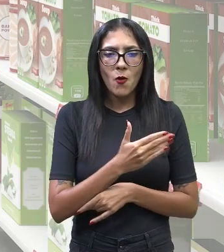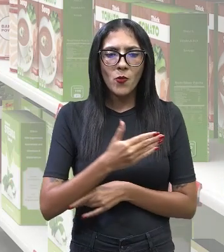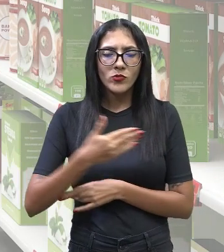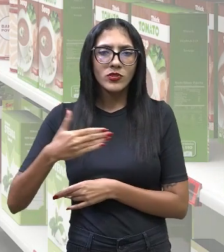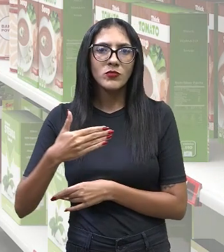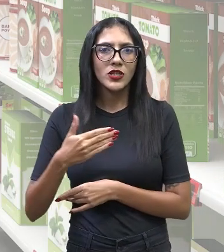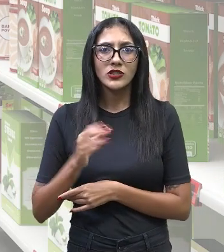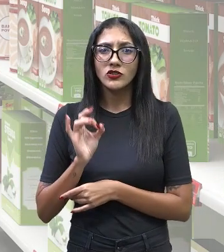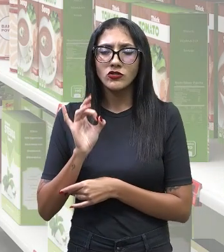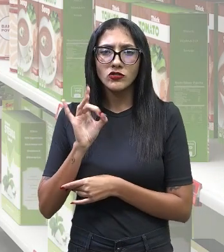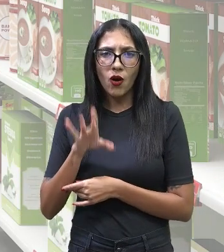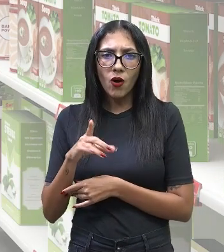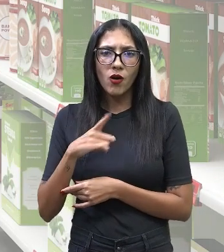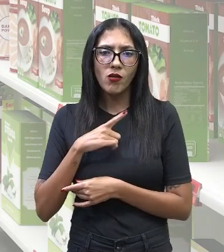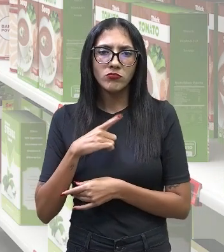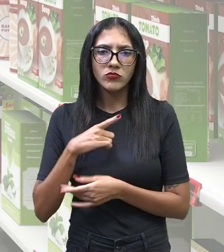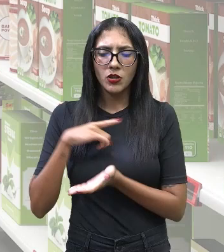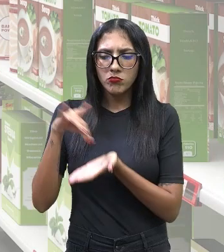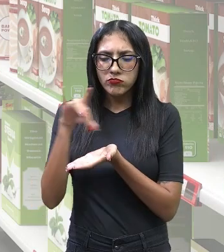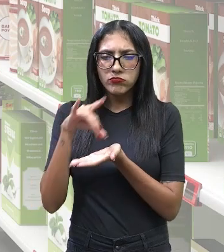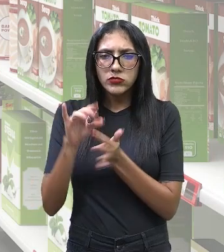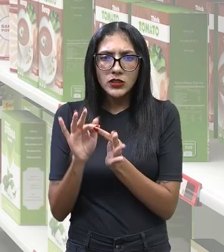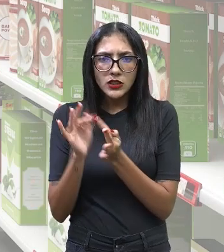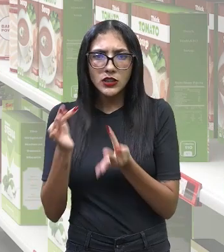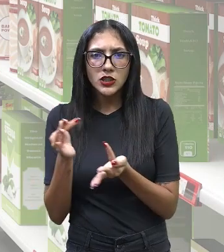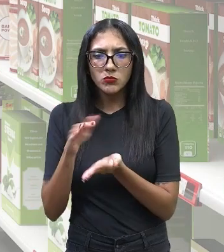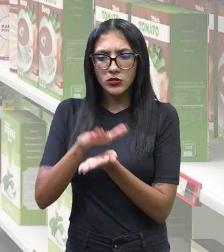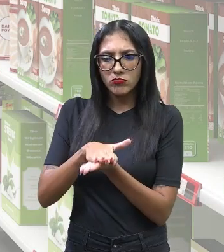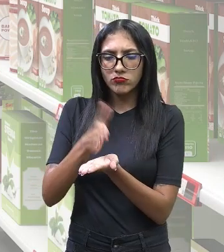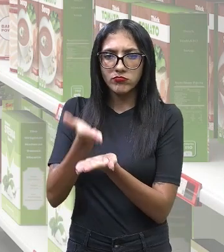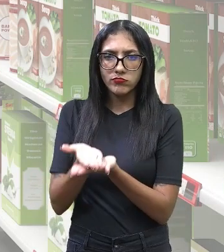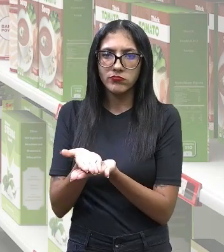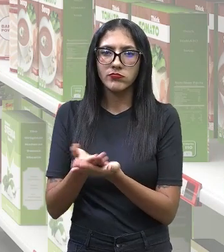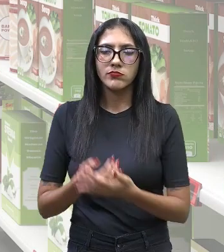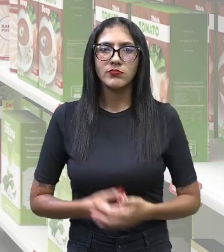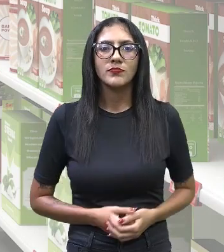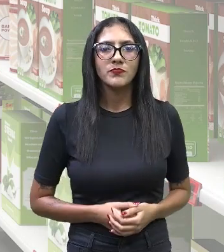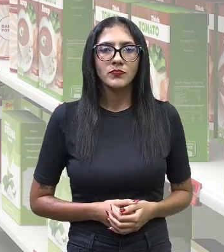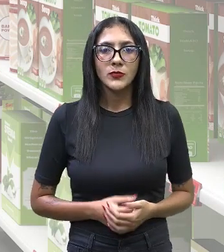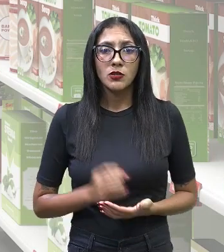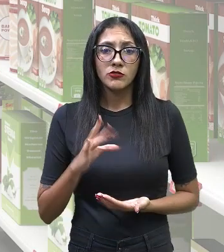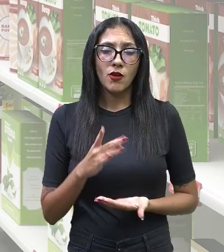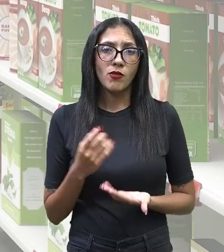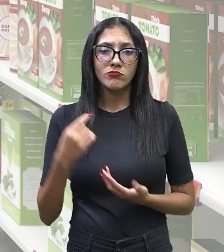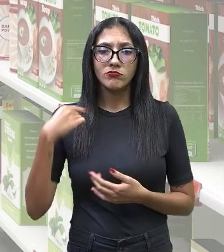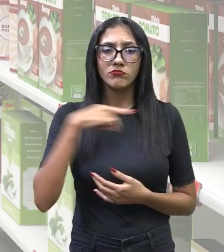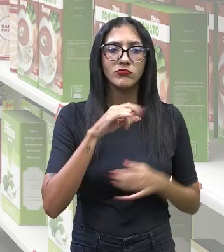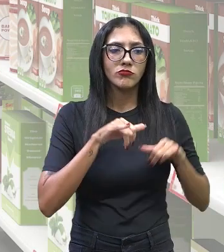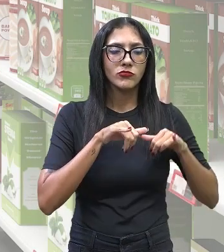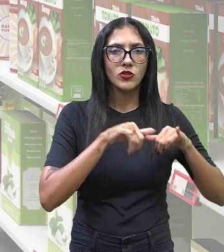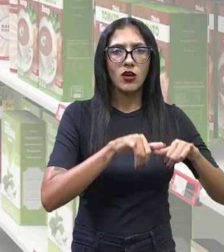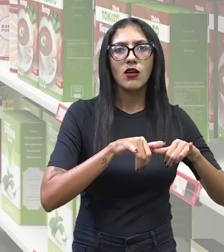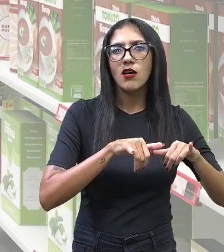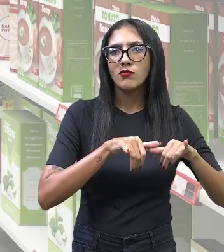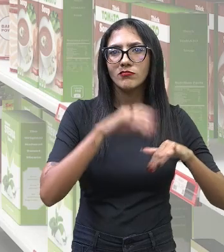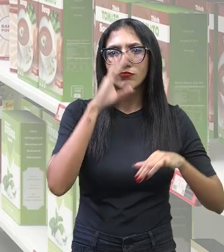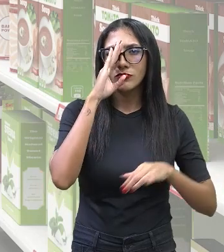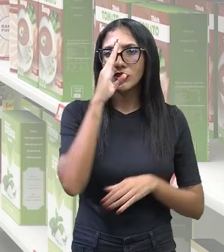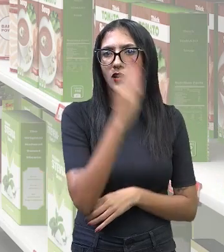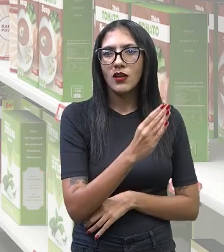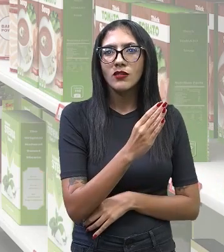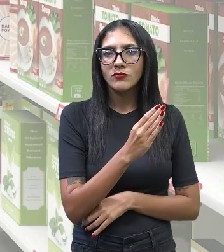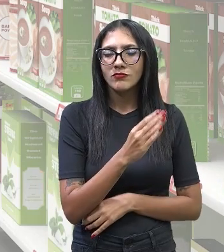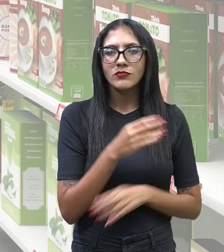para só colocar ali um temperinho e colocar ele para assar. Eu só tenho tempo de ir no supermercado agora. E